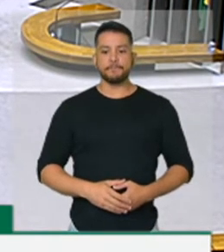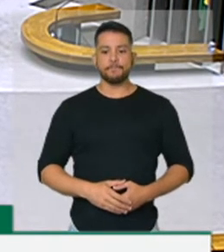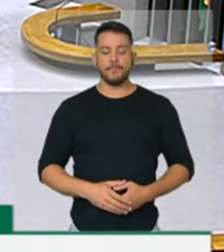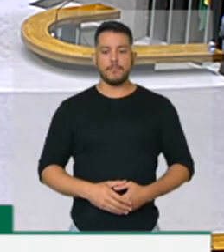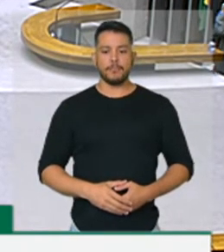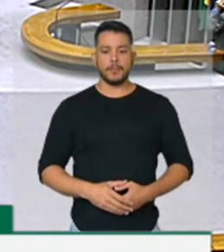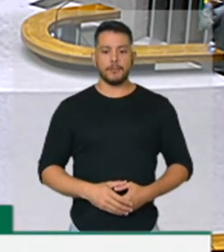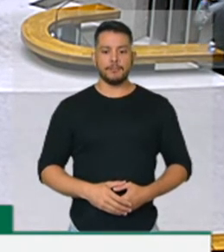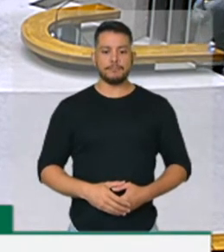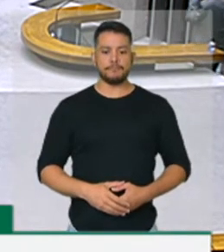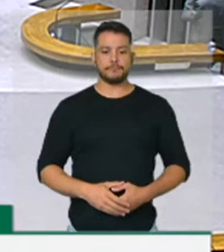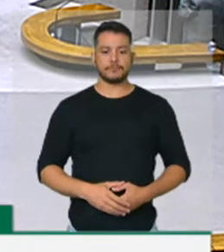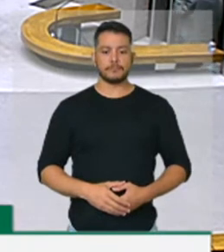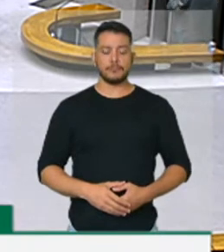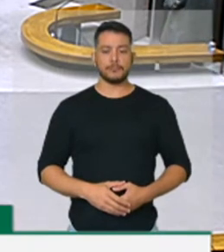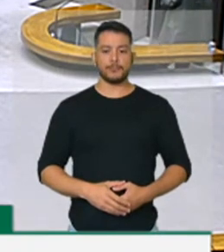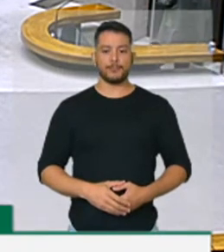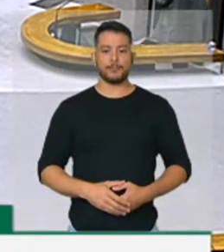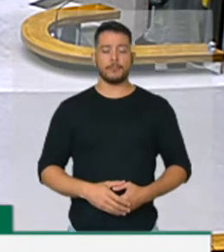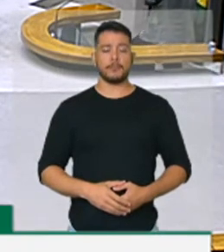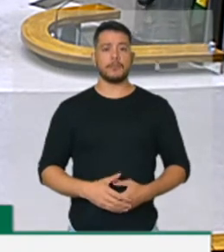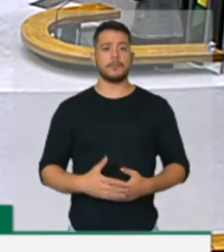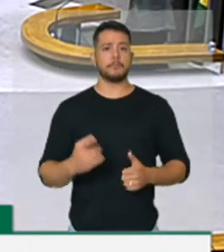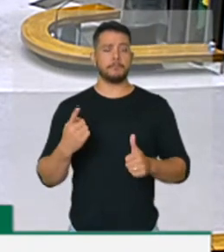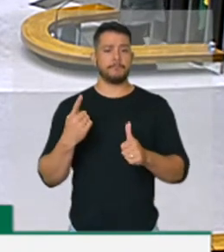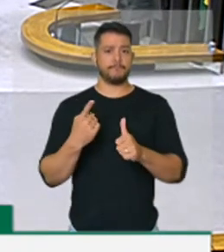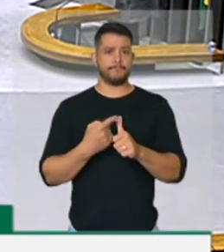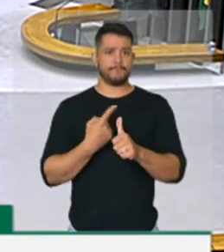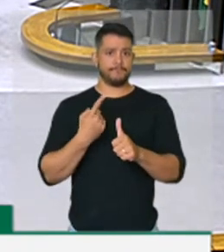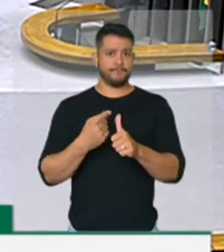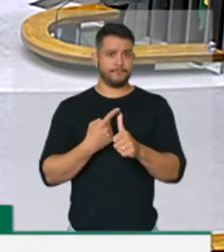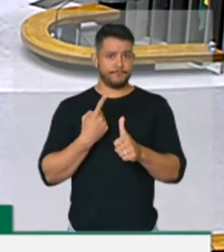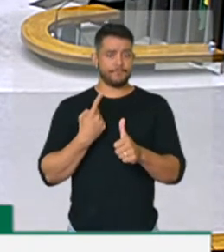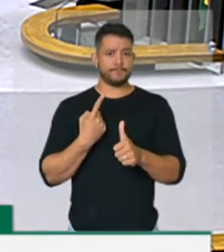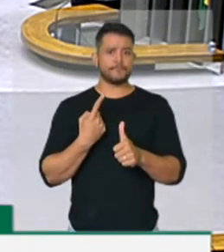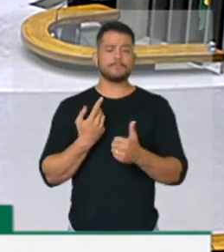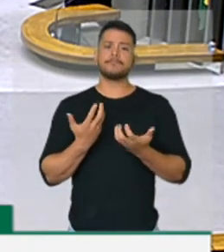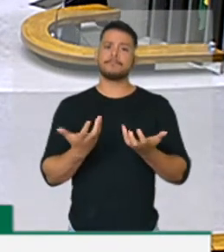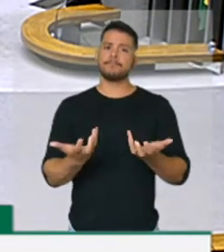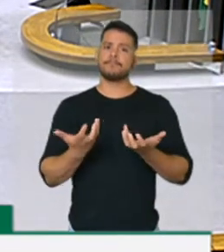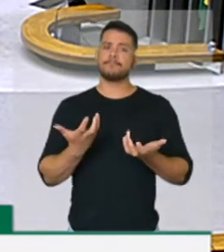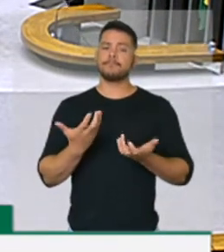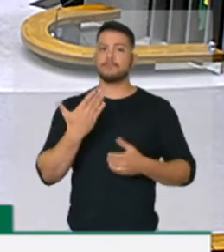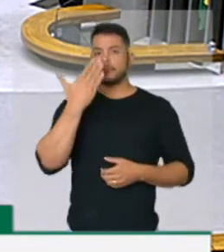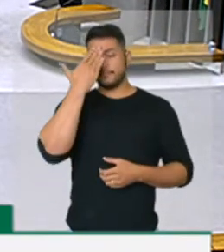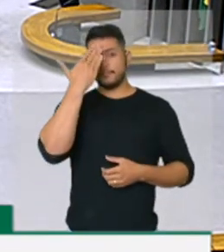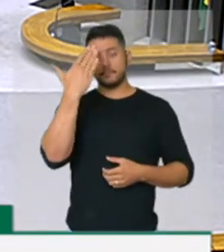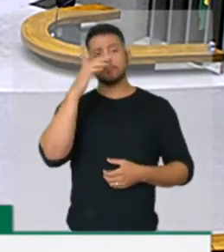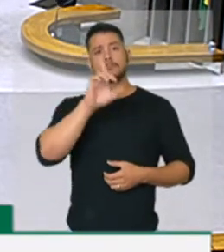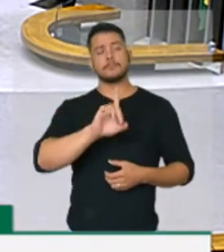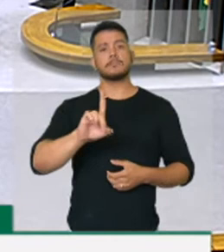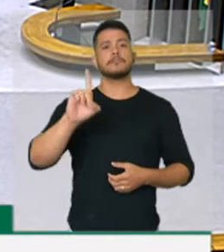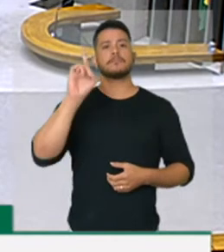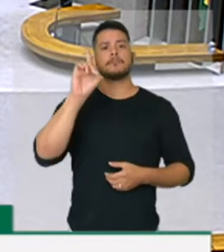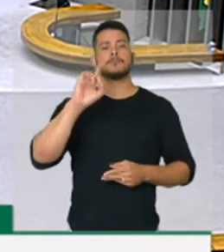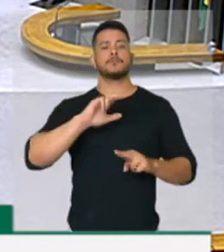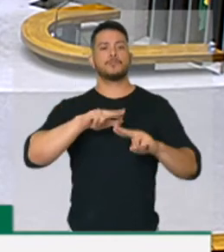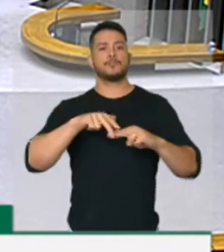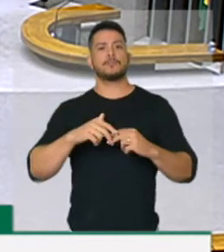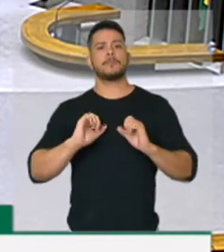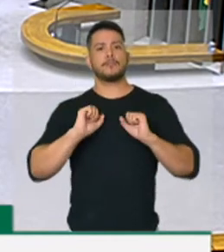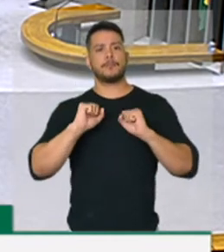liderança. Senhor presidente, inicialmente eu quero agradecer a Deus pelo privilégio de ter